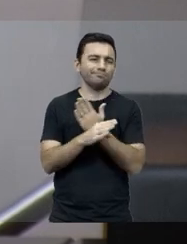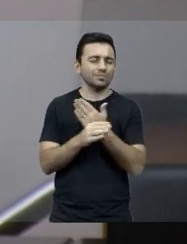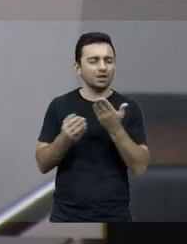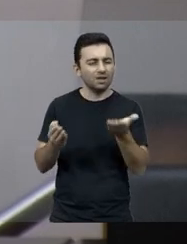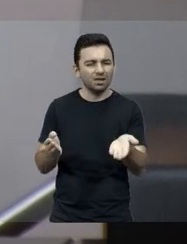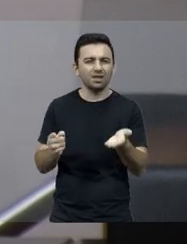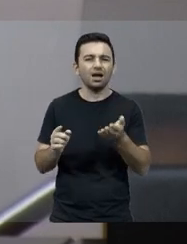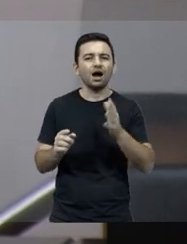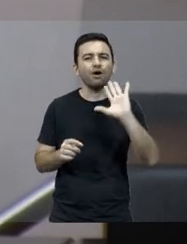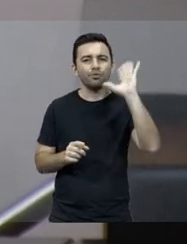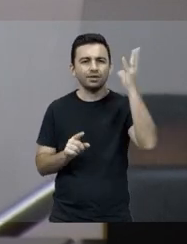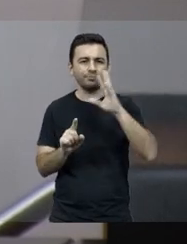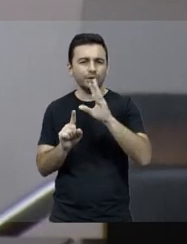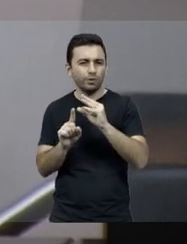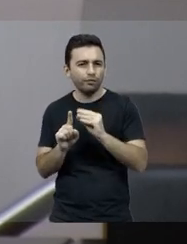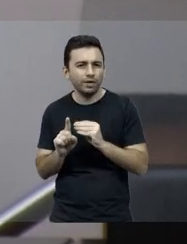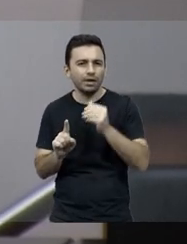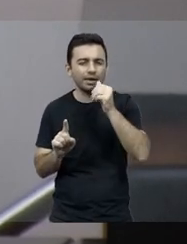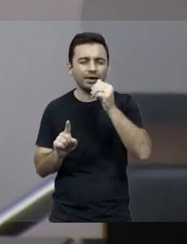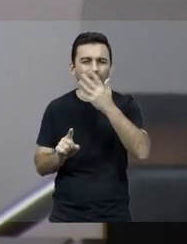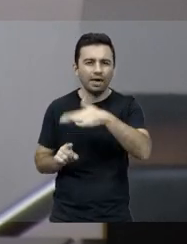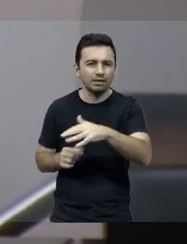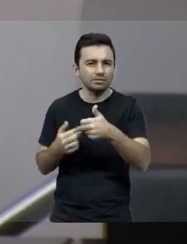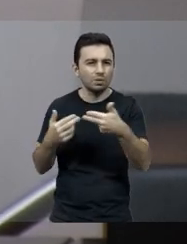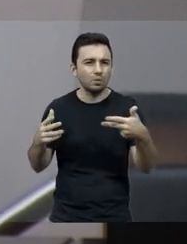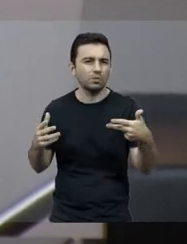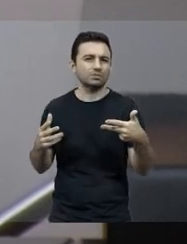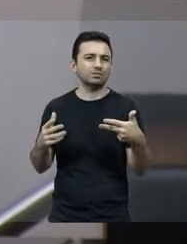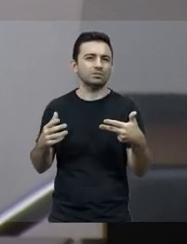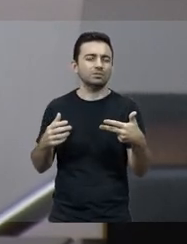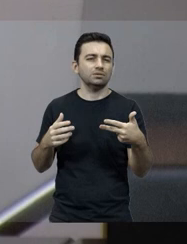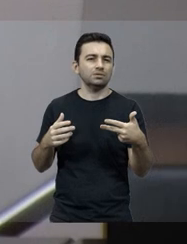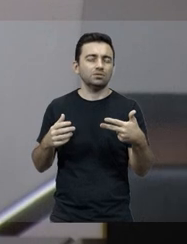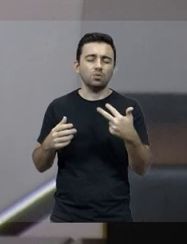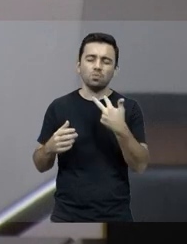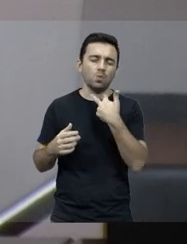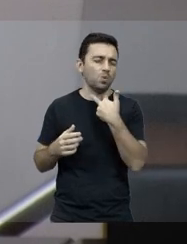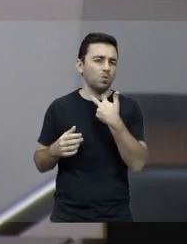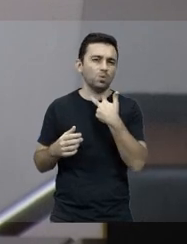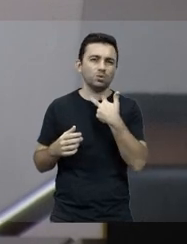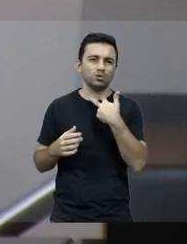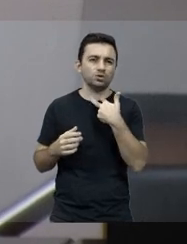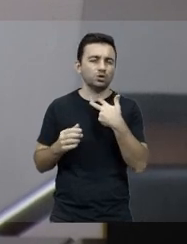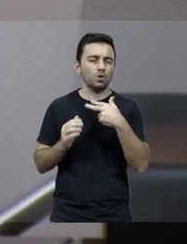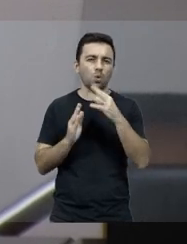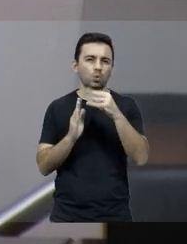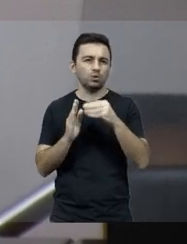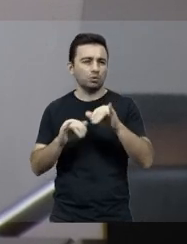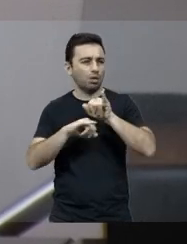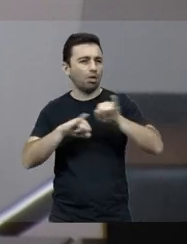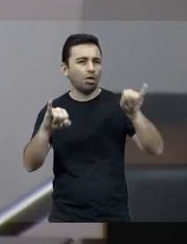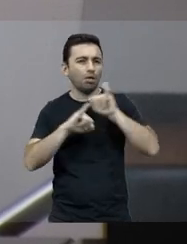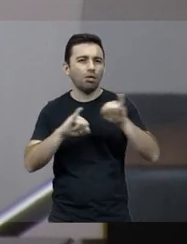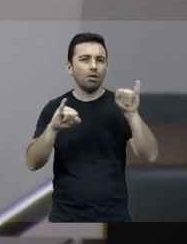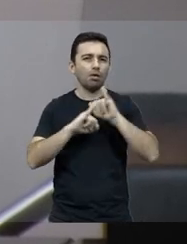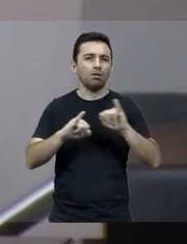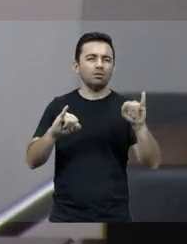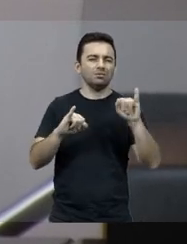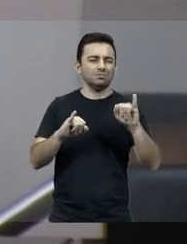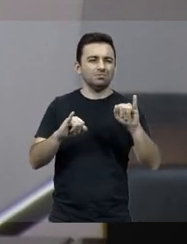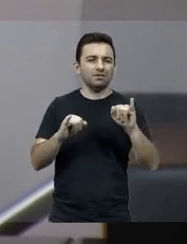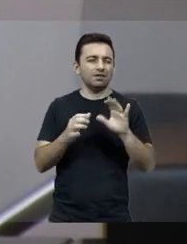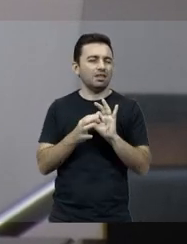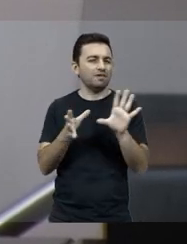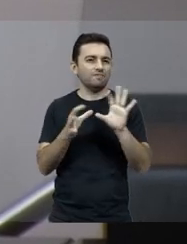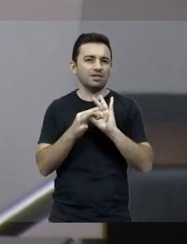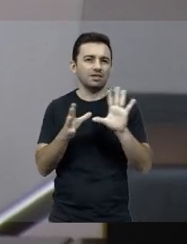nem facilitar, ou normalizar o acesso a conteúdo panfletário que vulgariza este crime